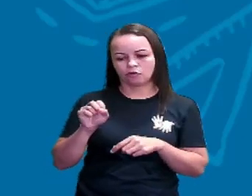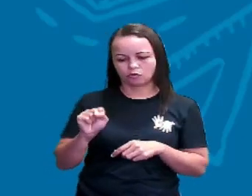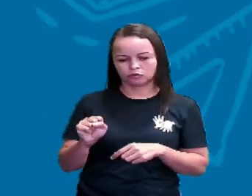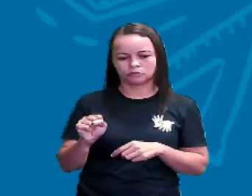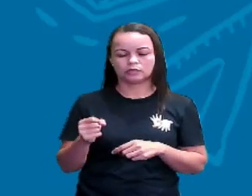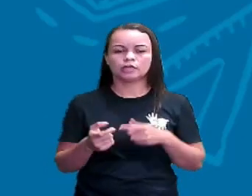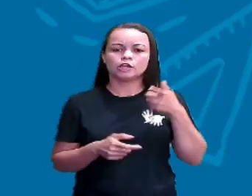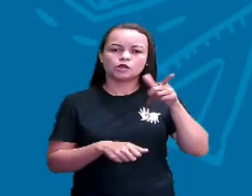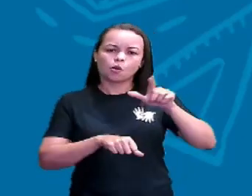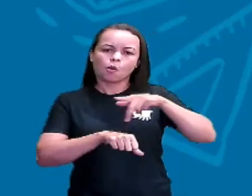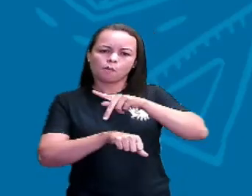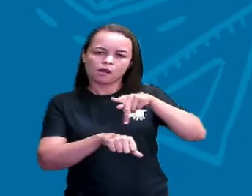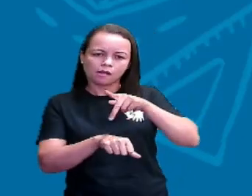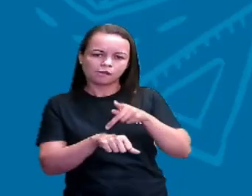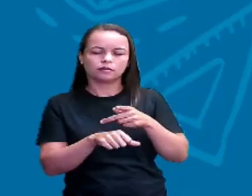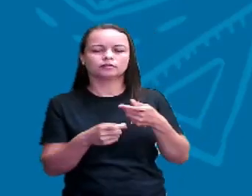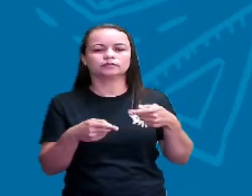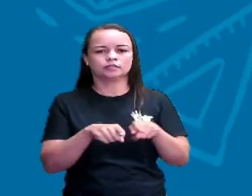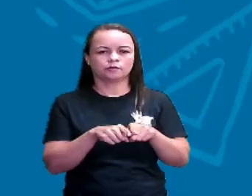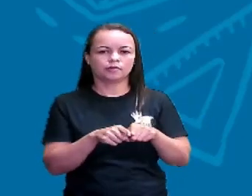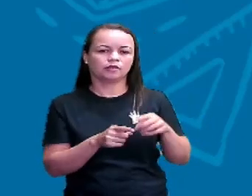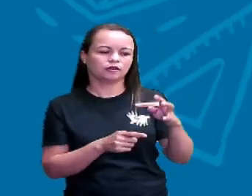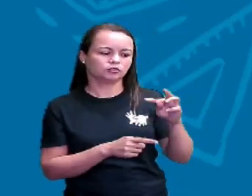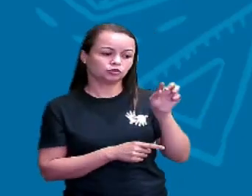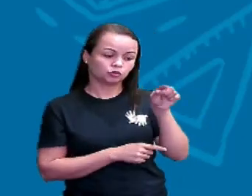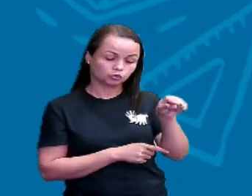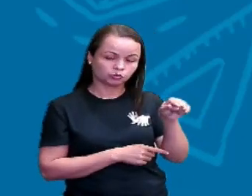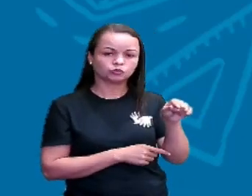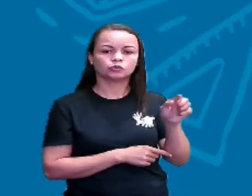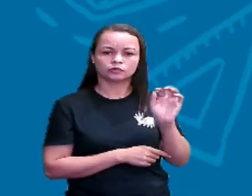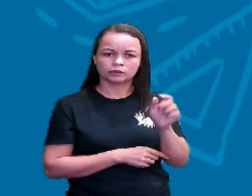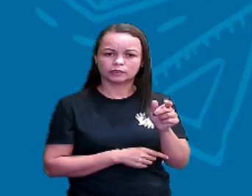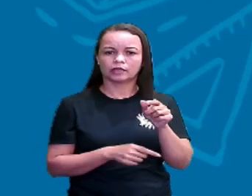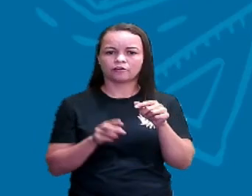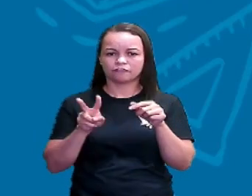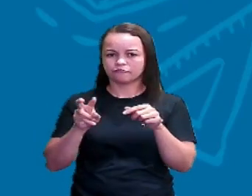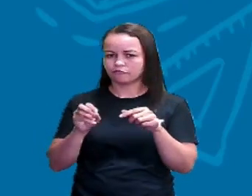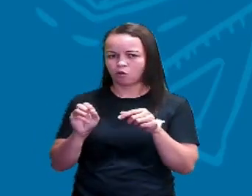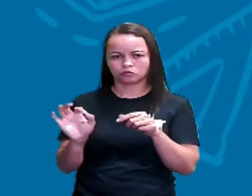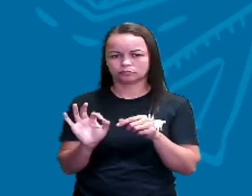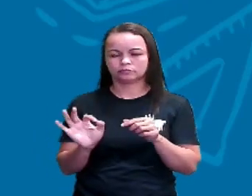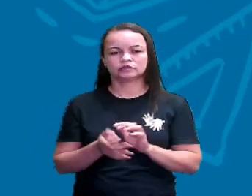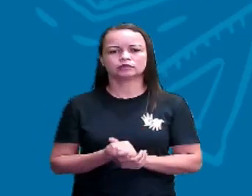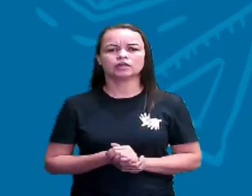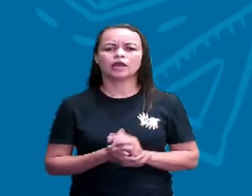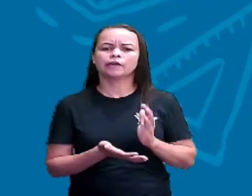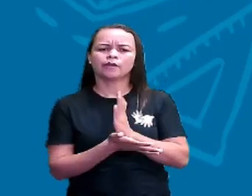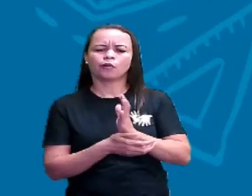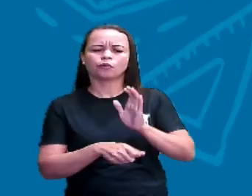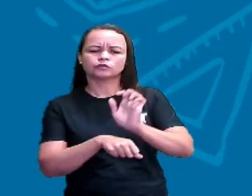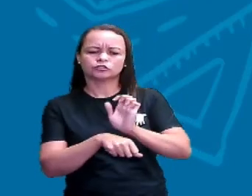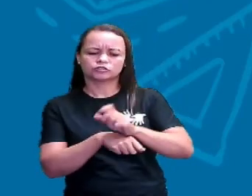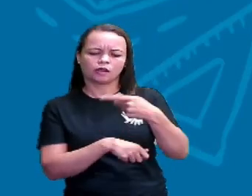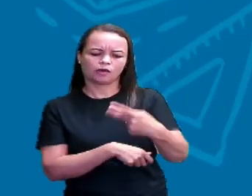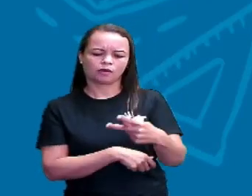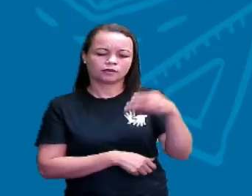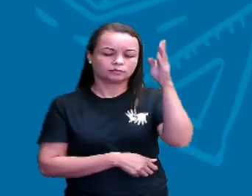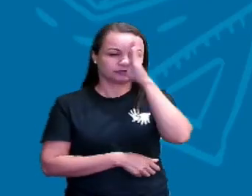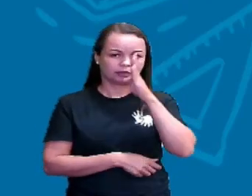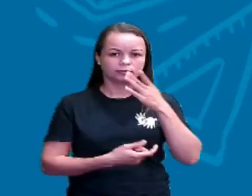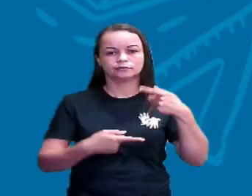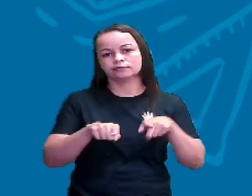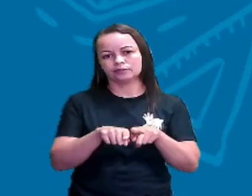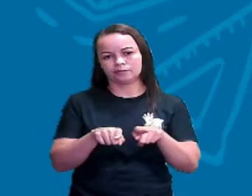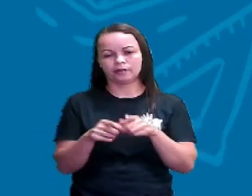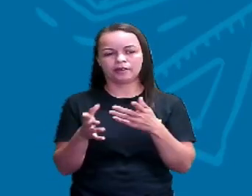gente se refere a ela como tu e não como vos. É igual aqui no Brasil, né? Em alguns estados as pessoas não dizem